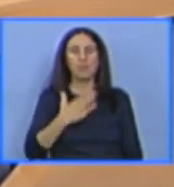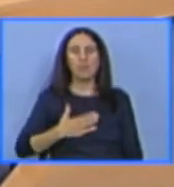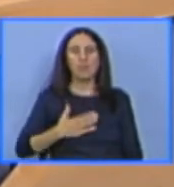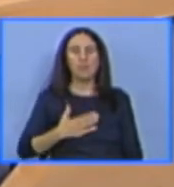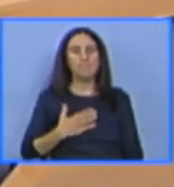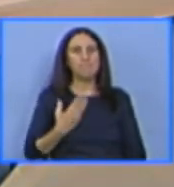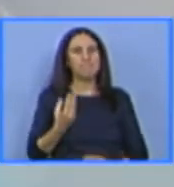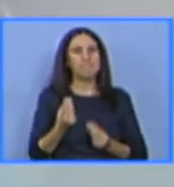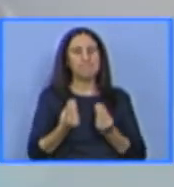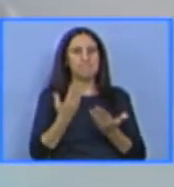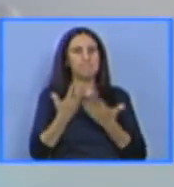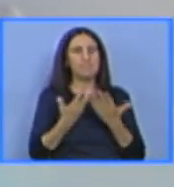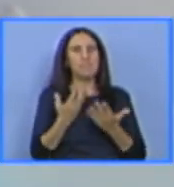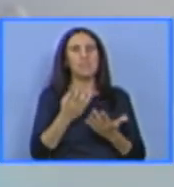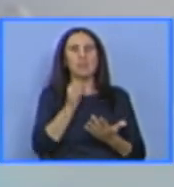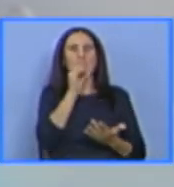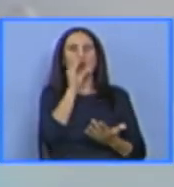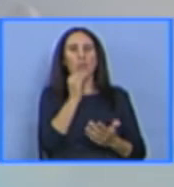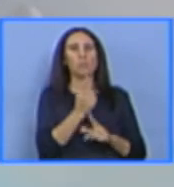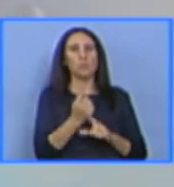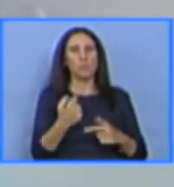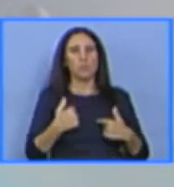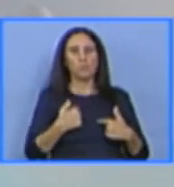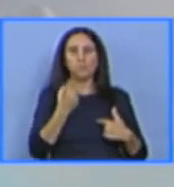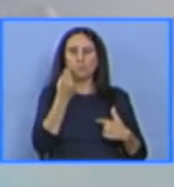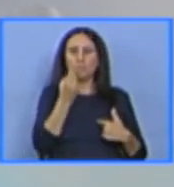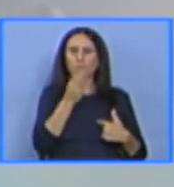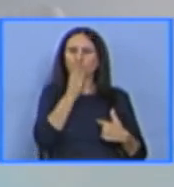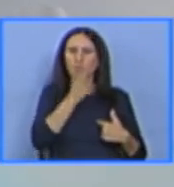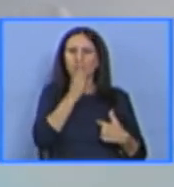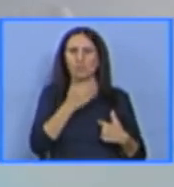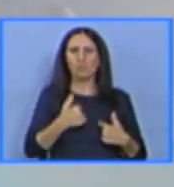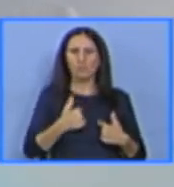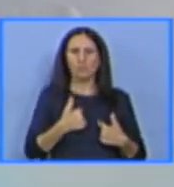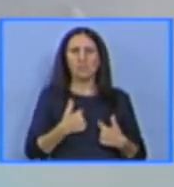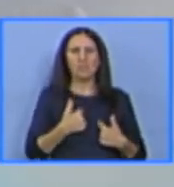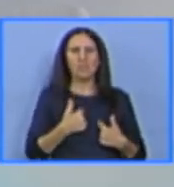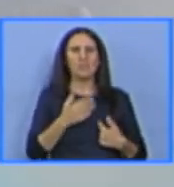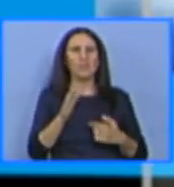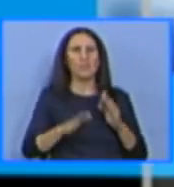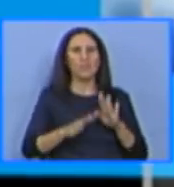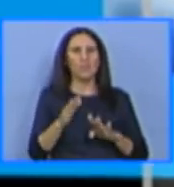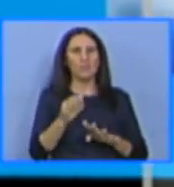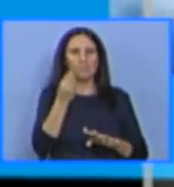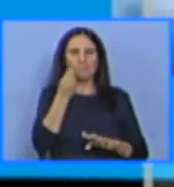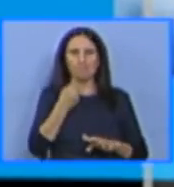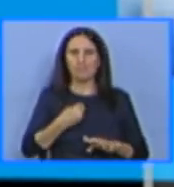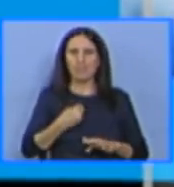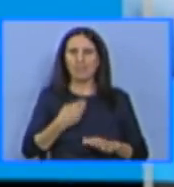eu, até por ser muito prático e enfim, às vezes bulldozer,